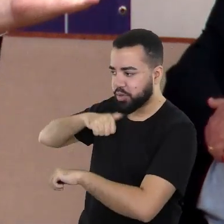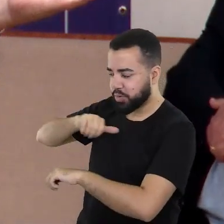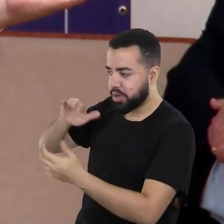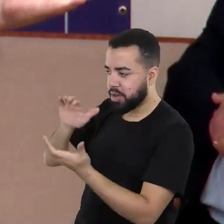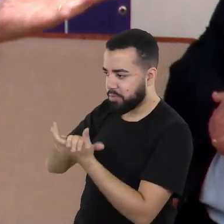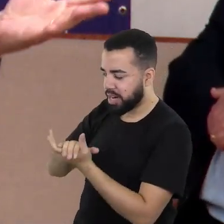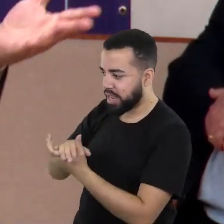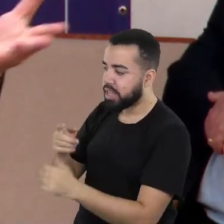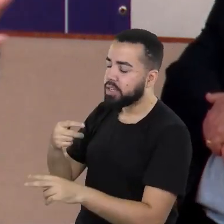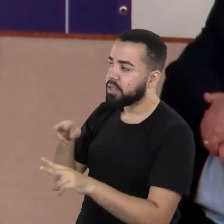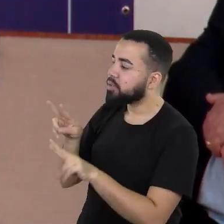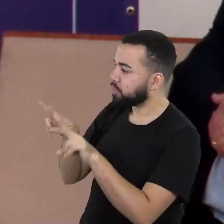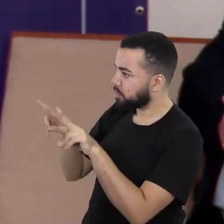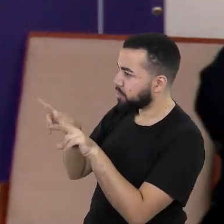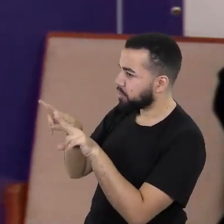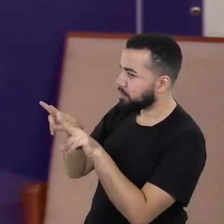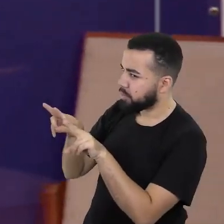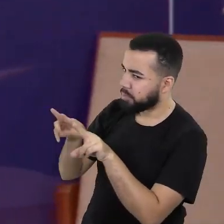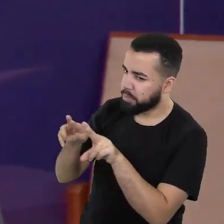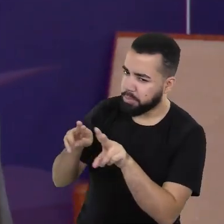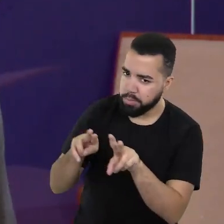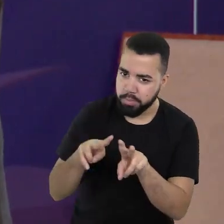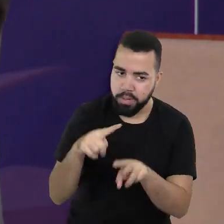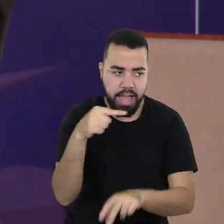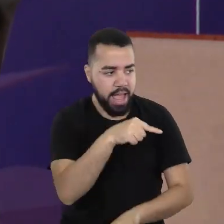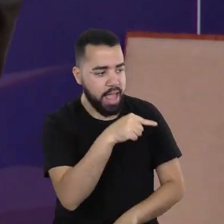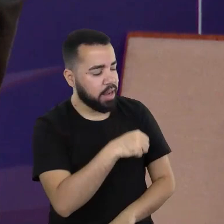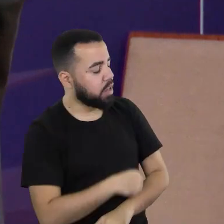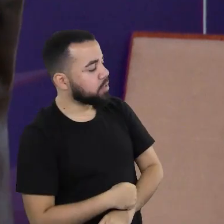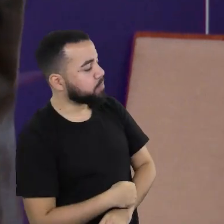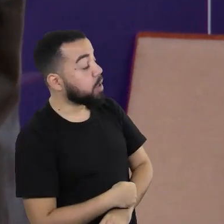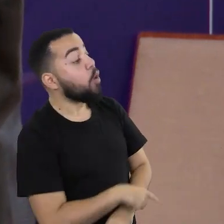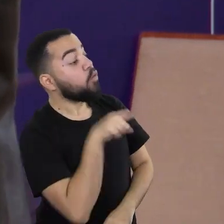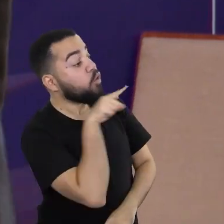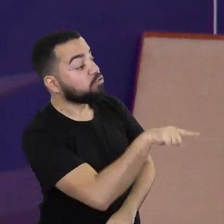Não, minha santa. Ali. Ali.